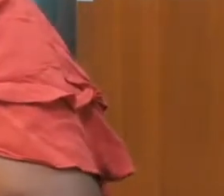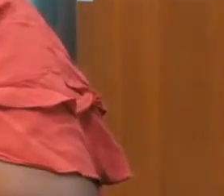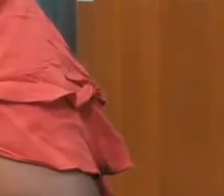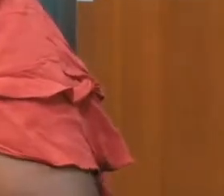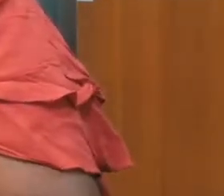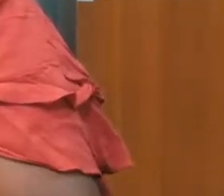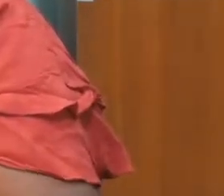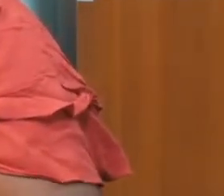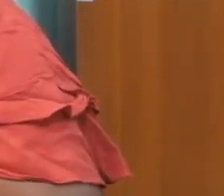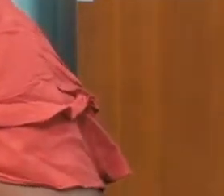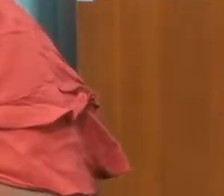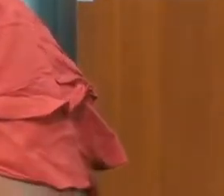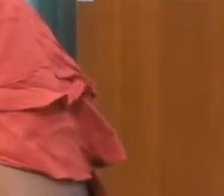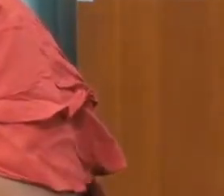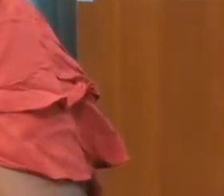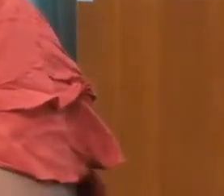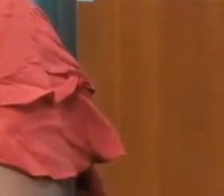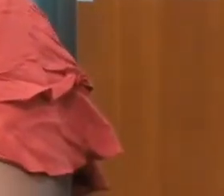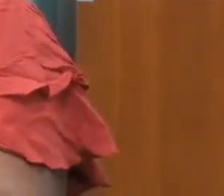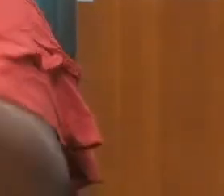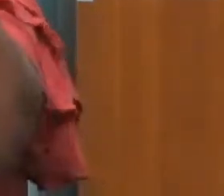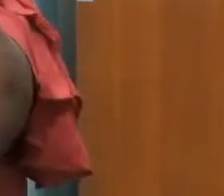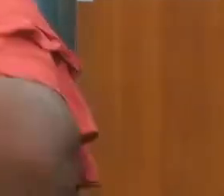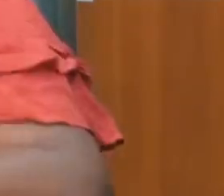vazia, prejudicada antigamente.